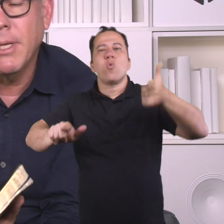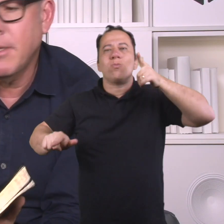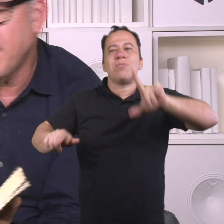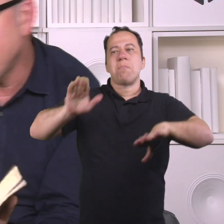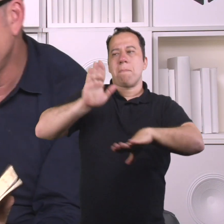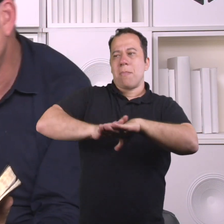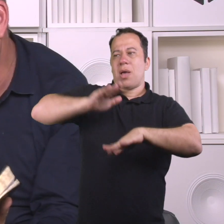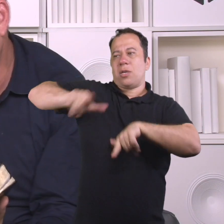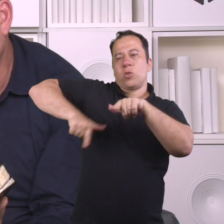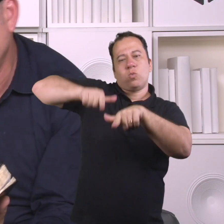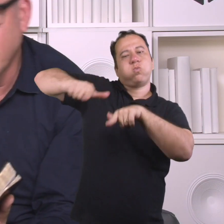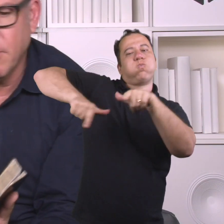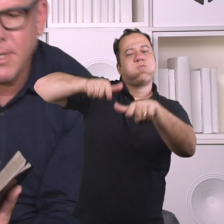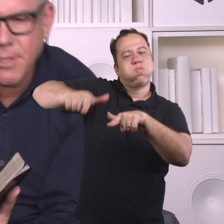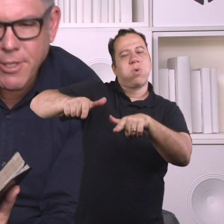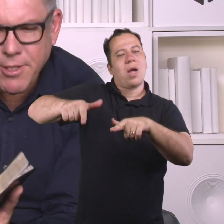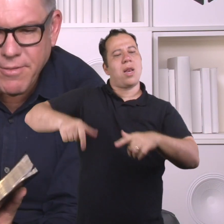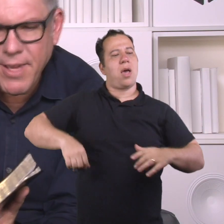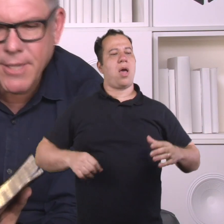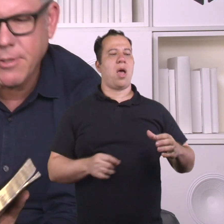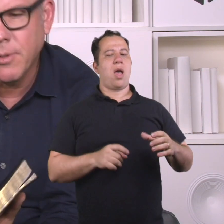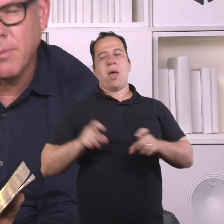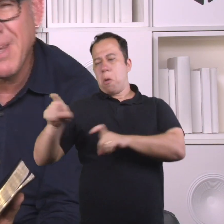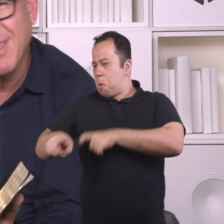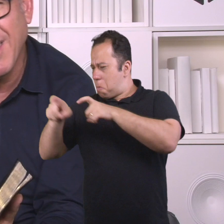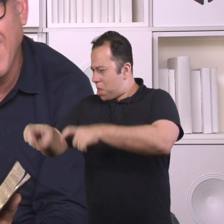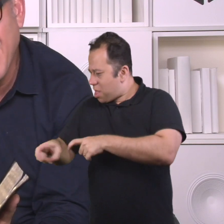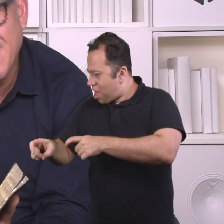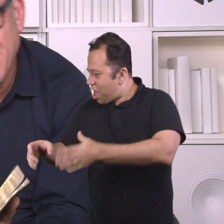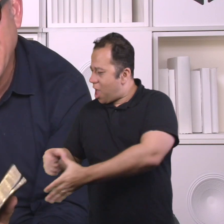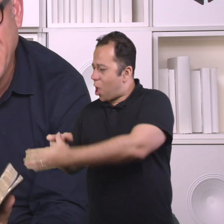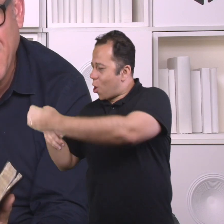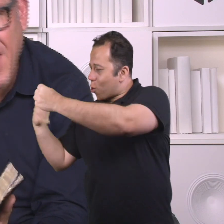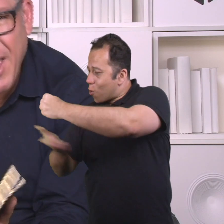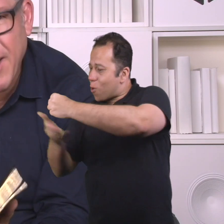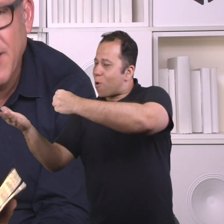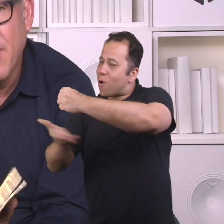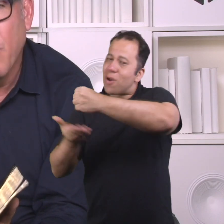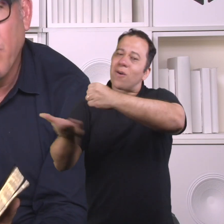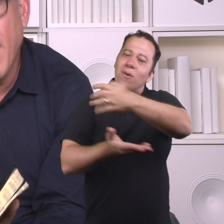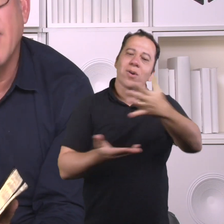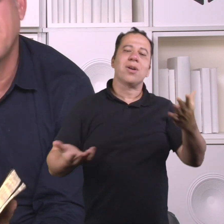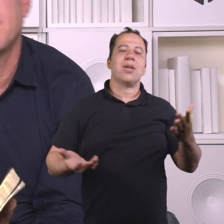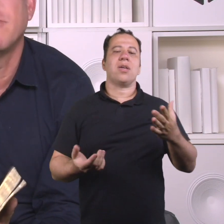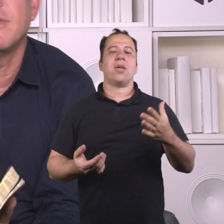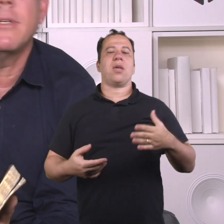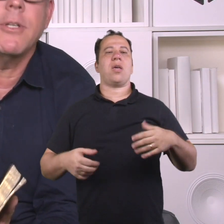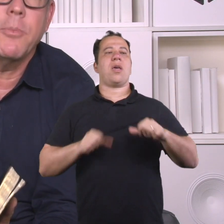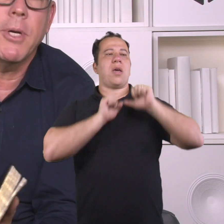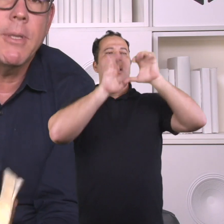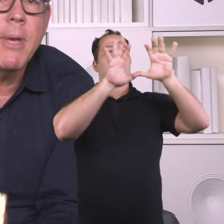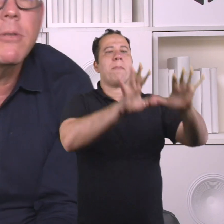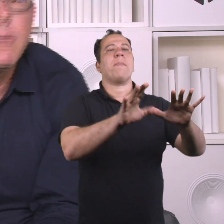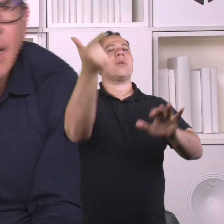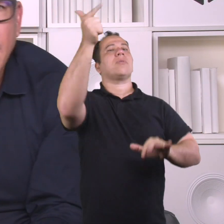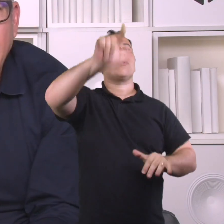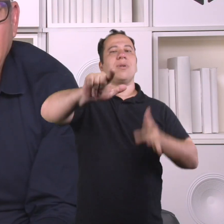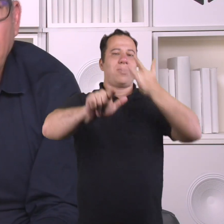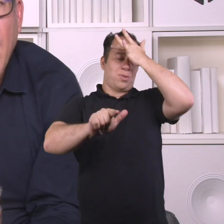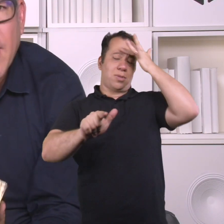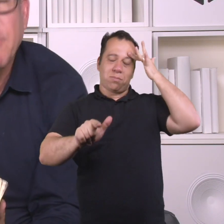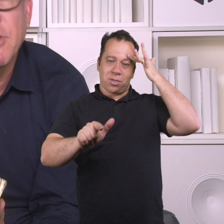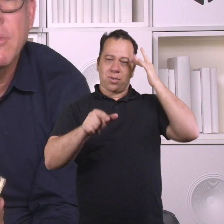gente planta e mais a gente colhe, quanto mais a gente investe, quanto mais riqueza a gente gera, mais pessoas a gente pode